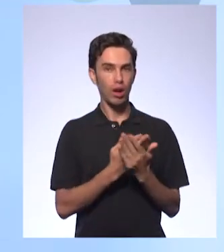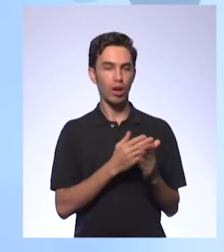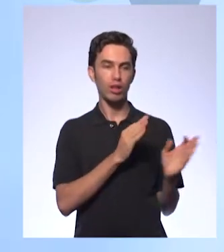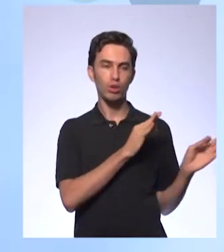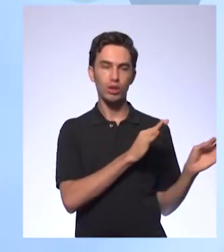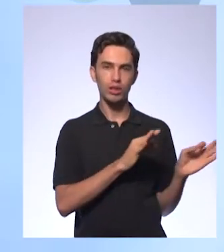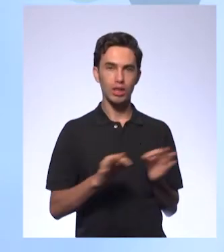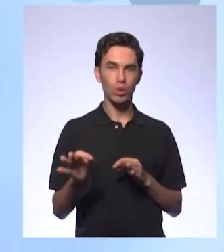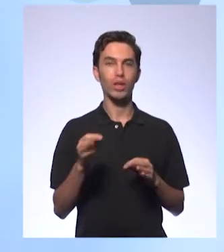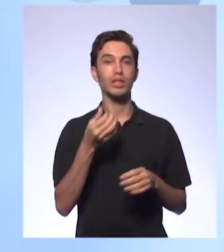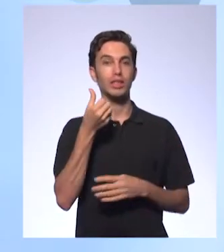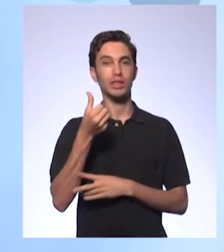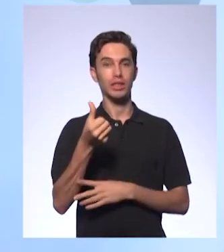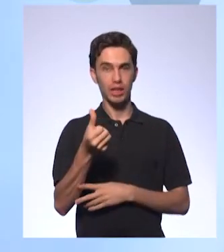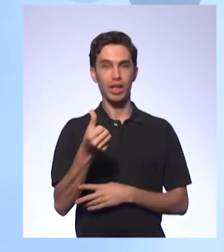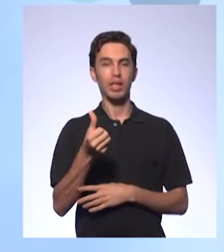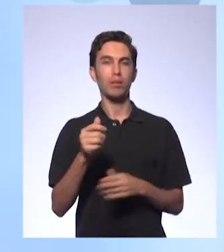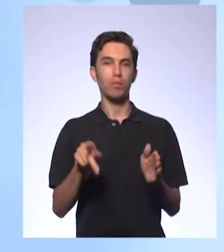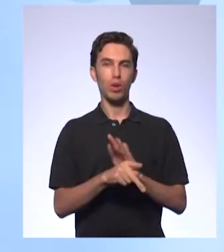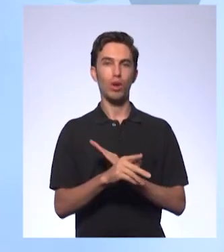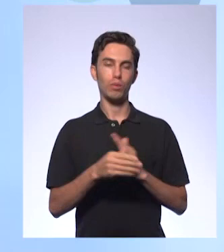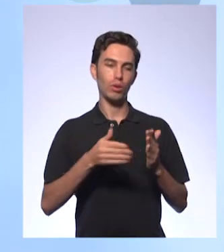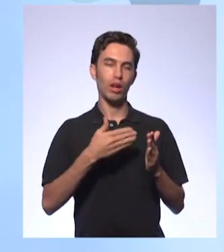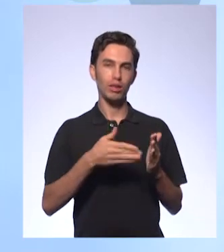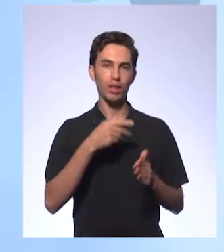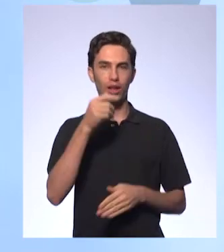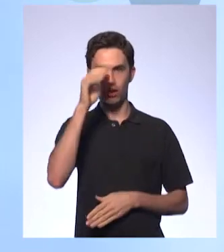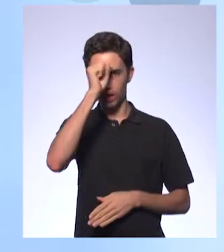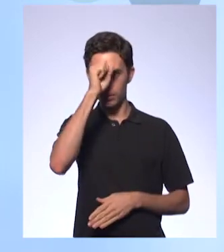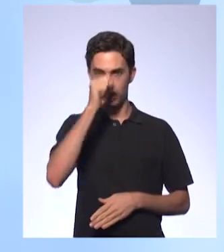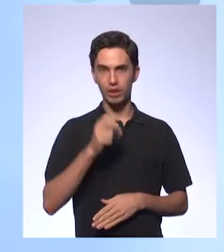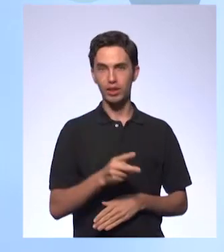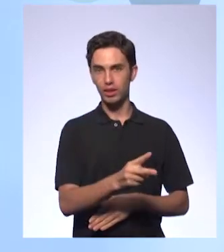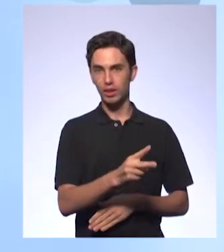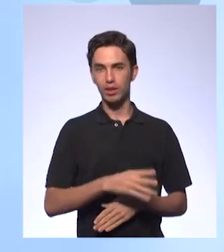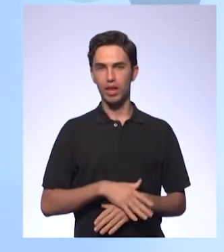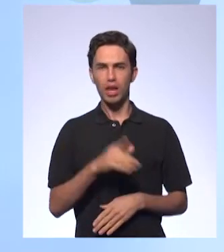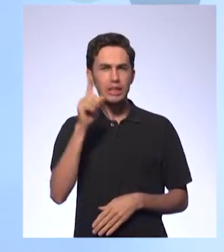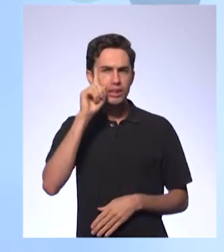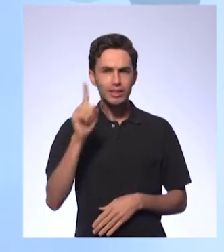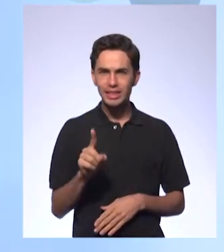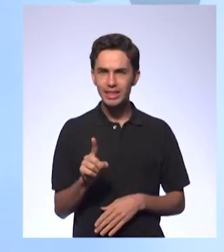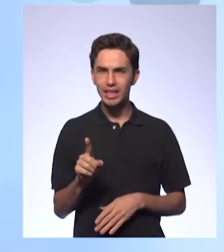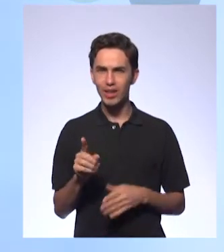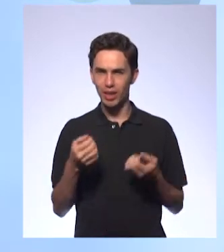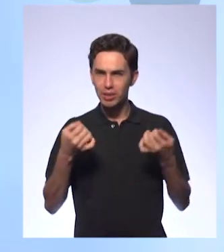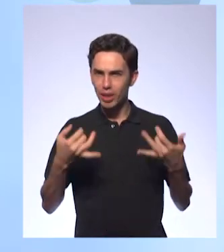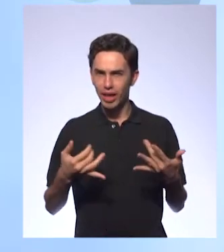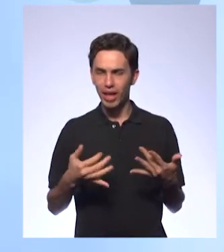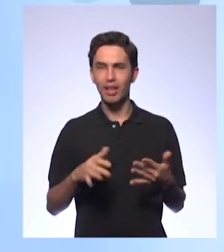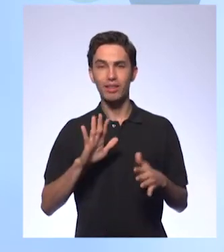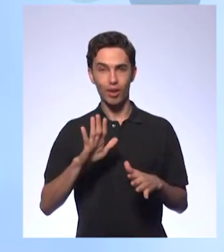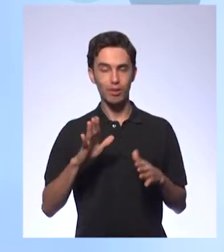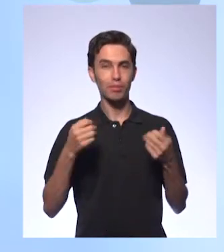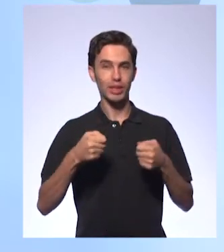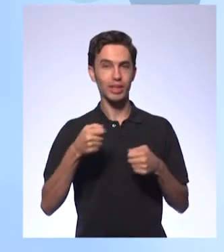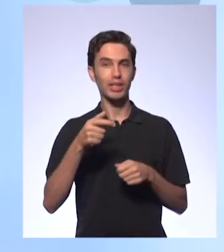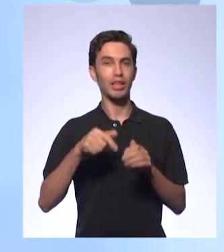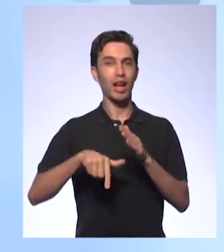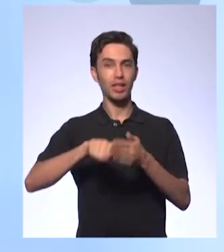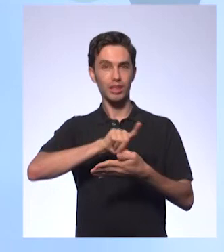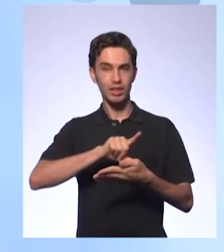de 6 aulas do caderno Aprender Sempre. Então, se você não entendeu muito o que eu disse agora, você precisa assistir a